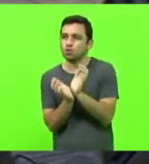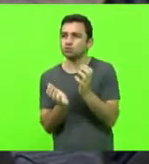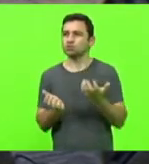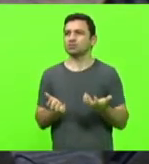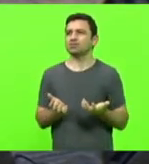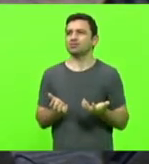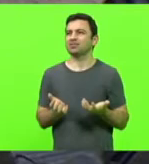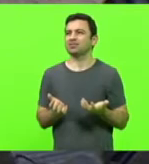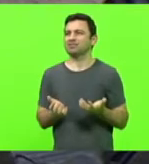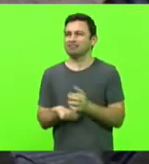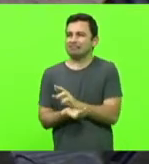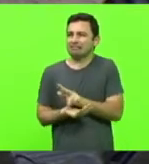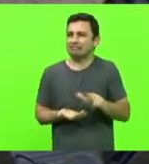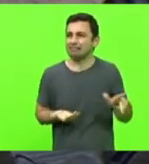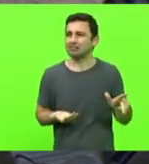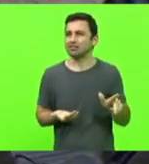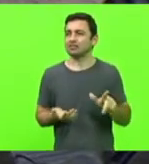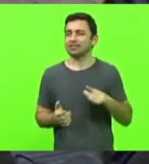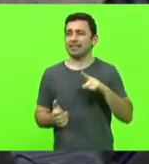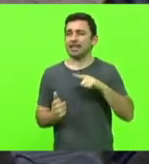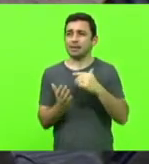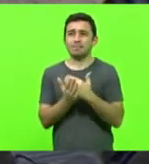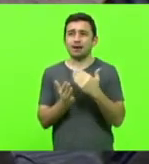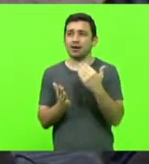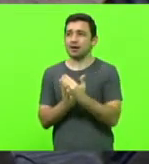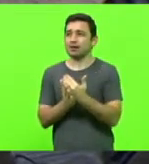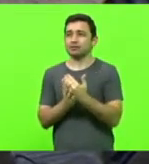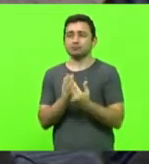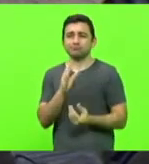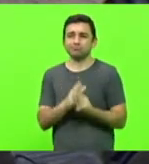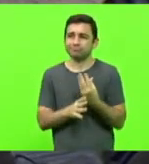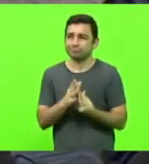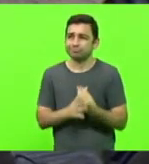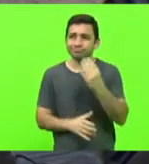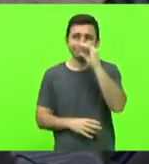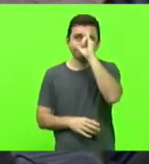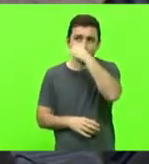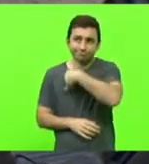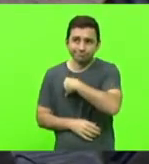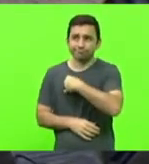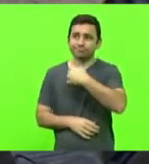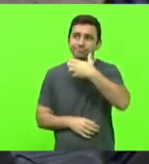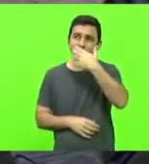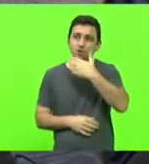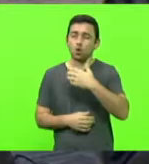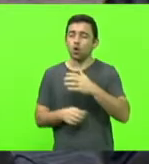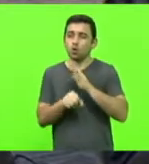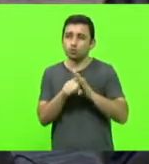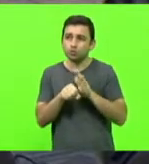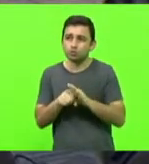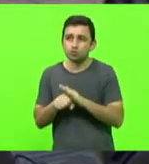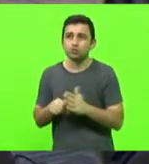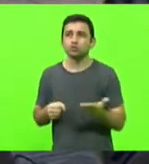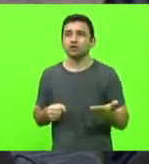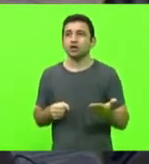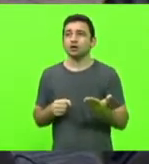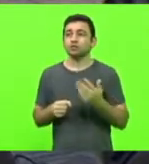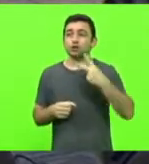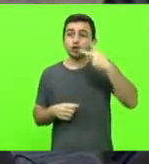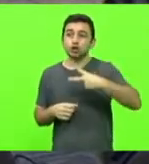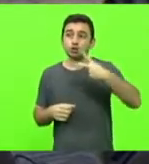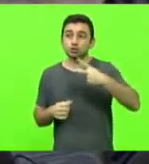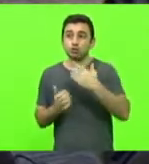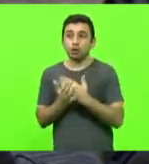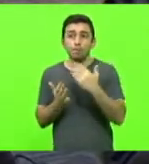Nós temos aí um título de maior produtor de suínos, maçã, cebola, ostra, mexilhões, é o segundo maior produtor